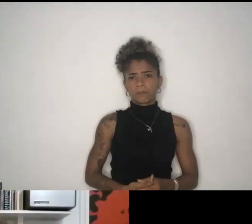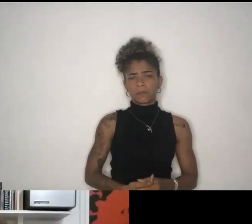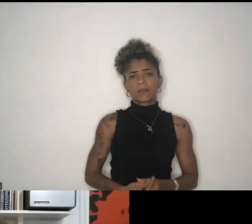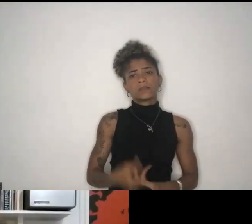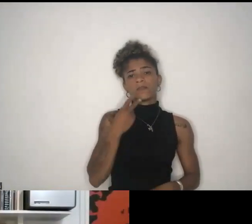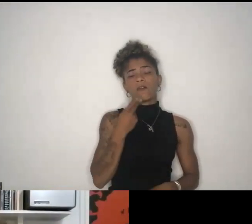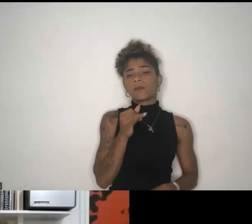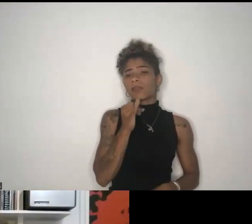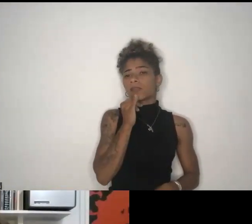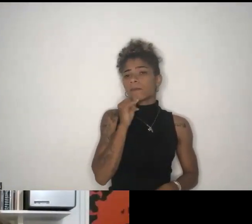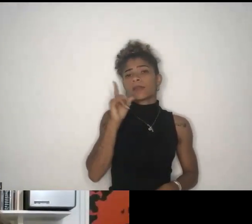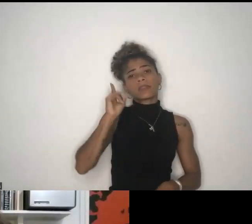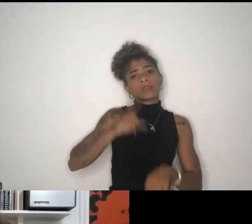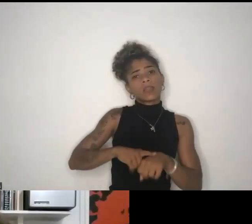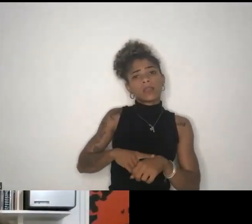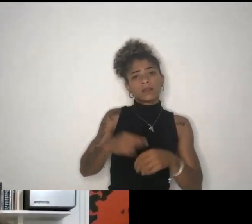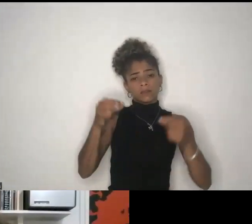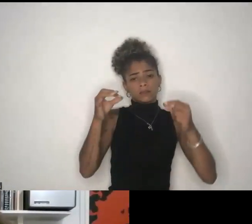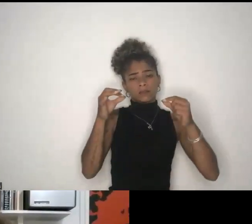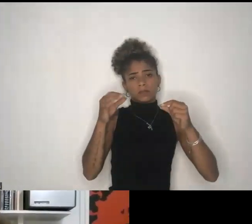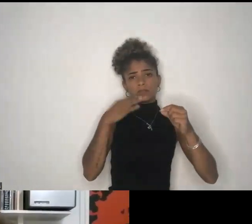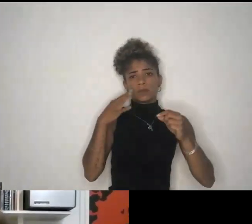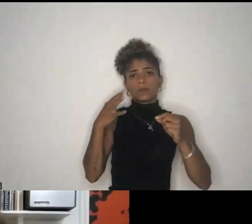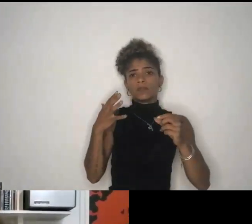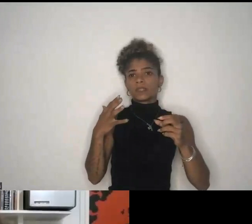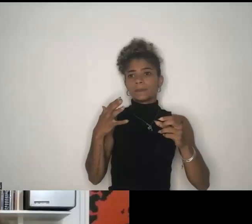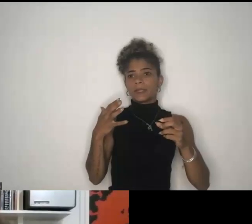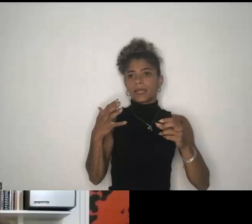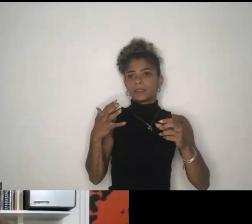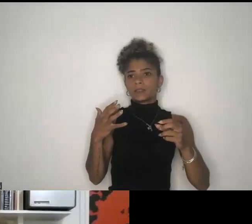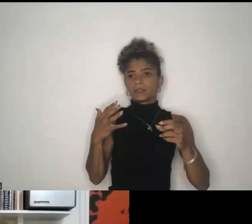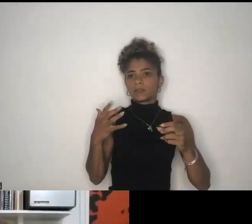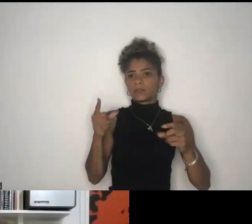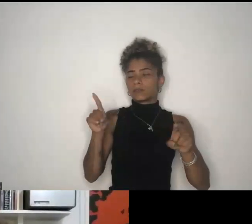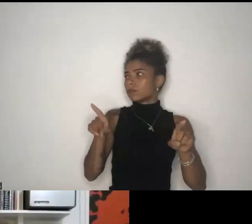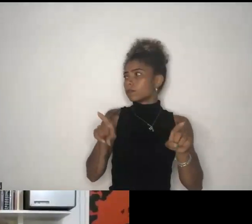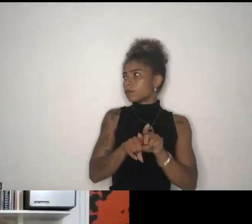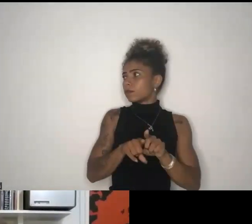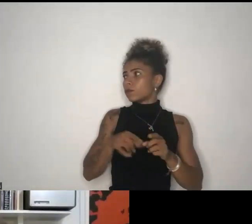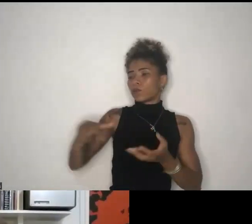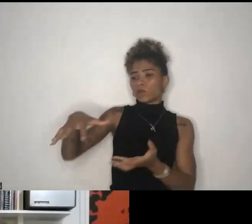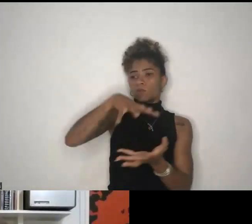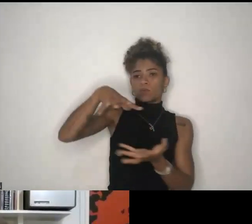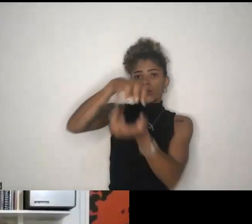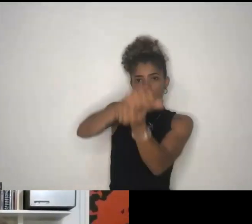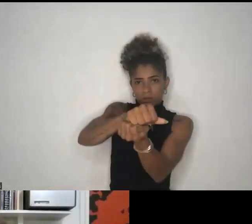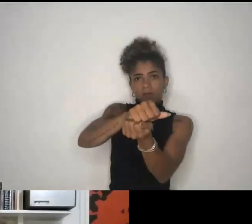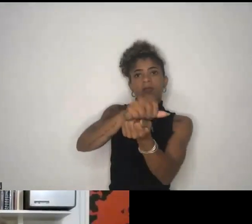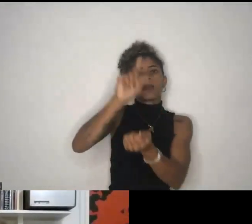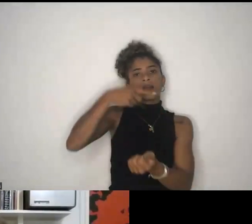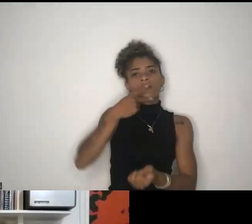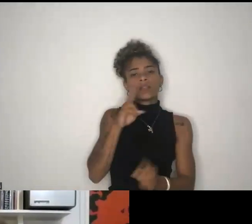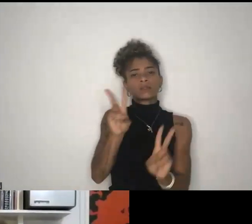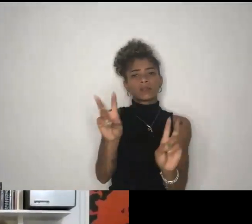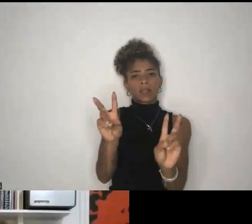e tem umas questões aqui sobre sustentabilidade ou como você trouxe a Regeneração é o chima tá falando aqui